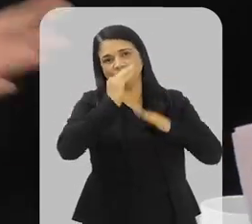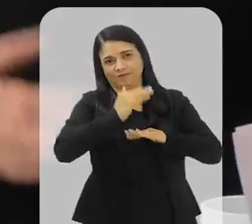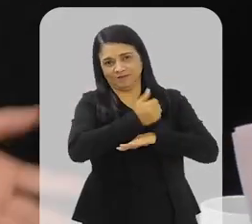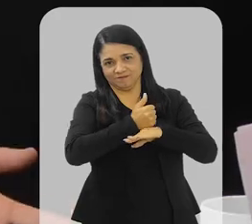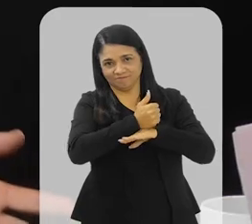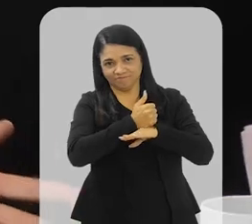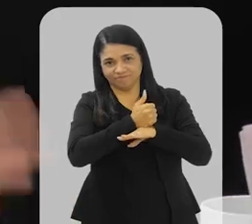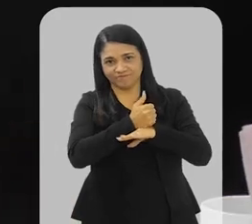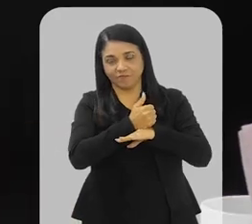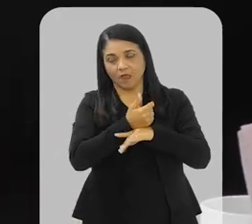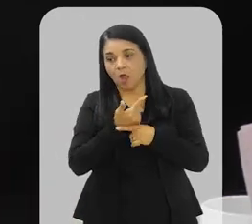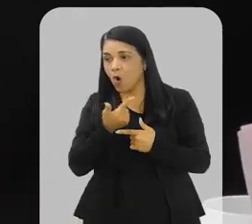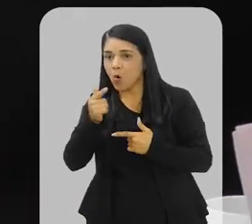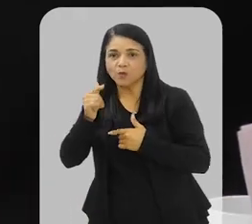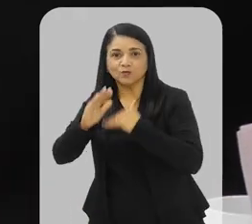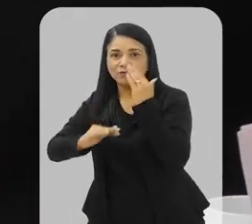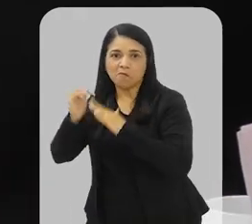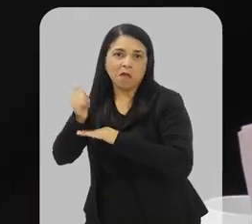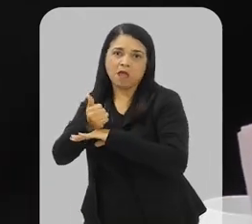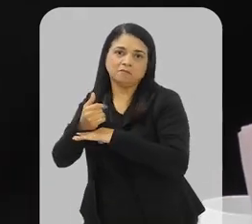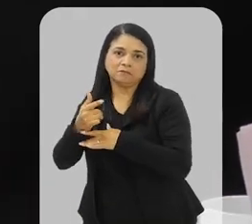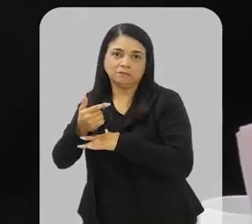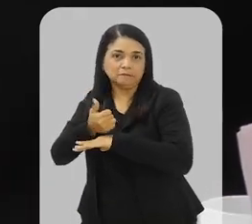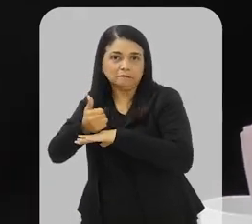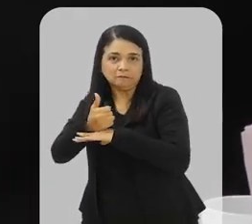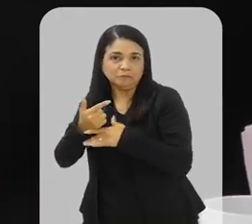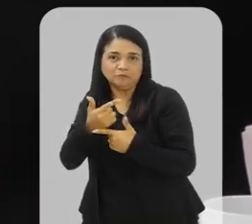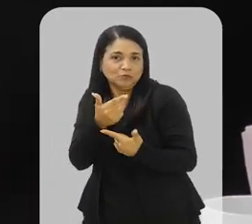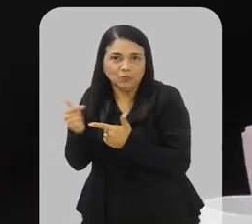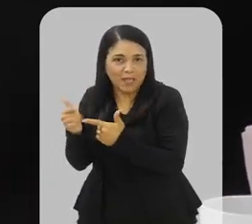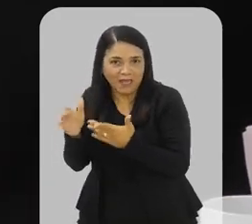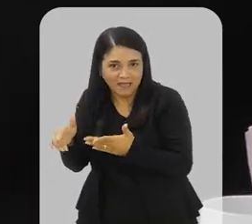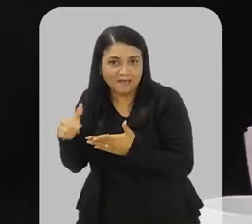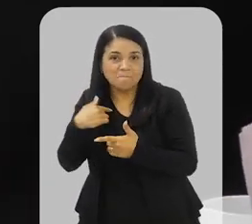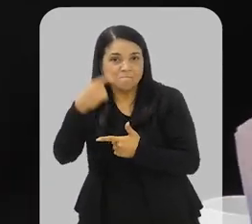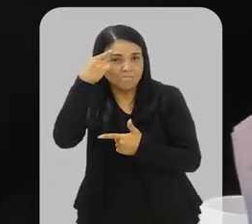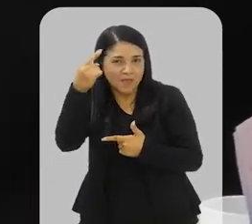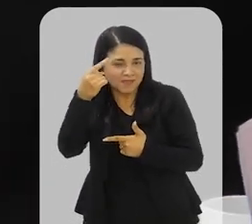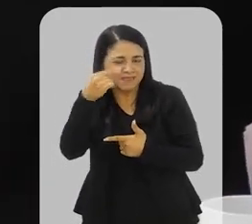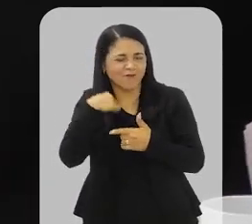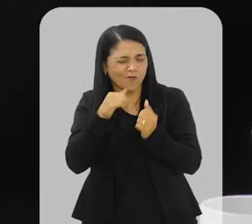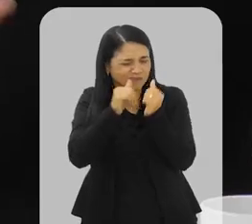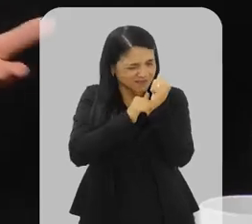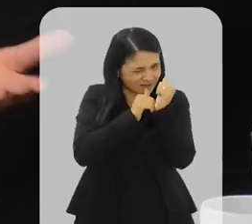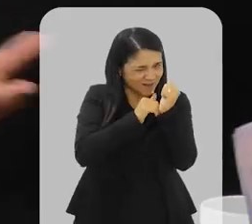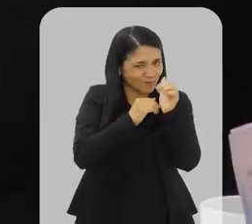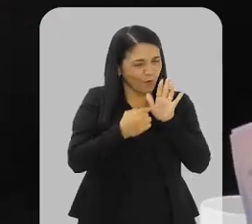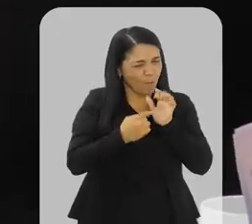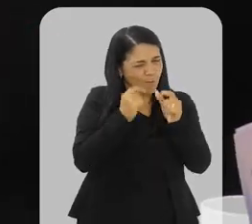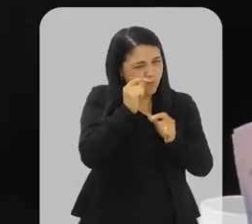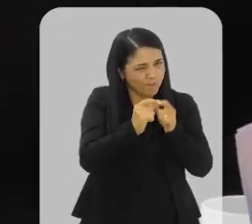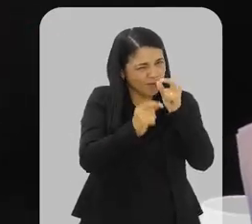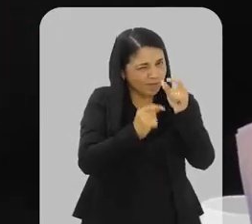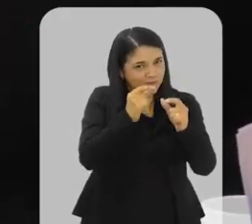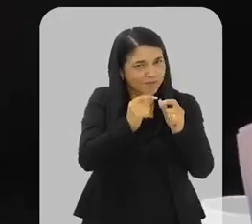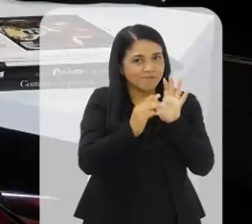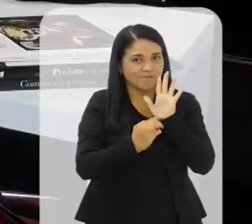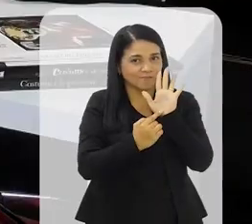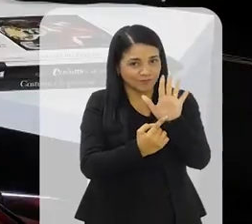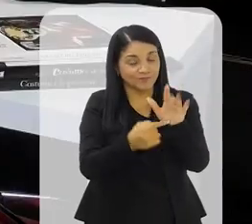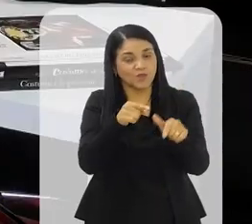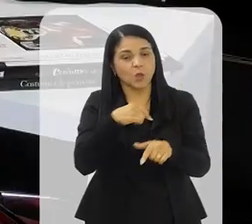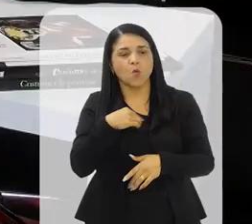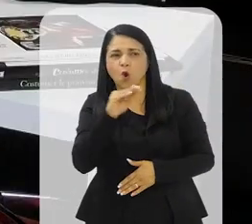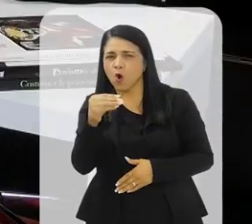acaso você apresenta um outro trabalho talvez você não faça tão bem então eu deixo n no Segredo e a gente vai mostrando quando tem possibilidade claro eu já